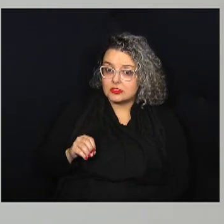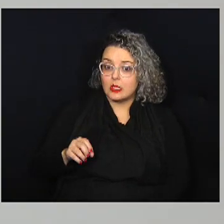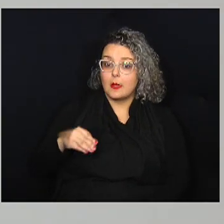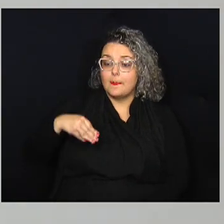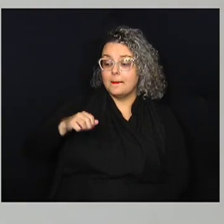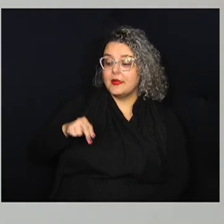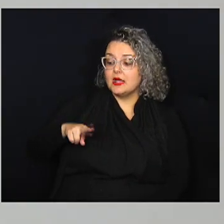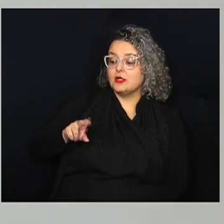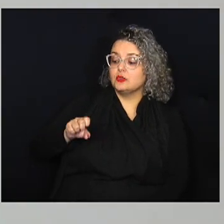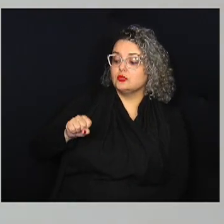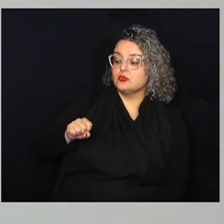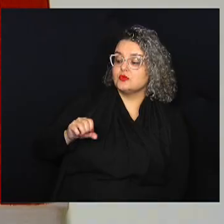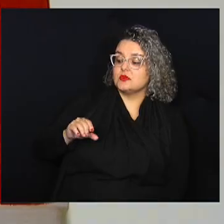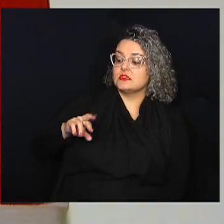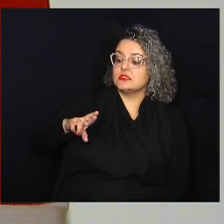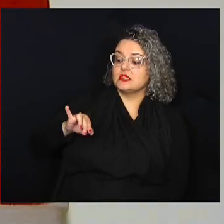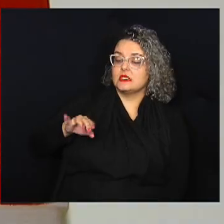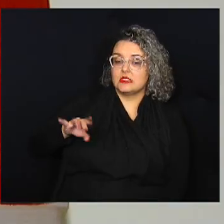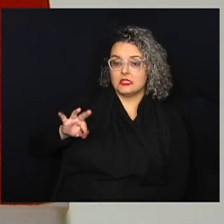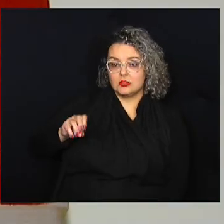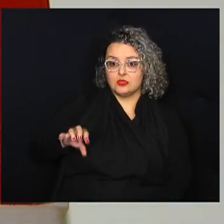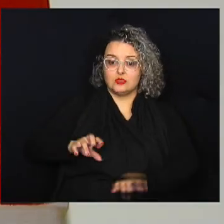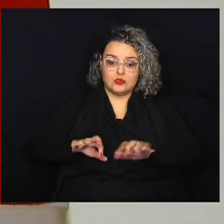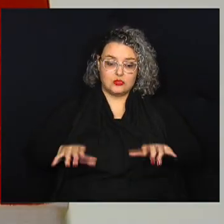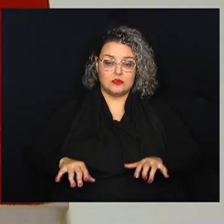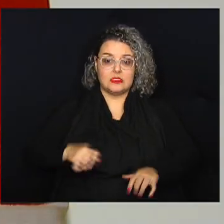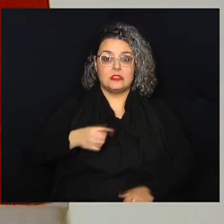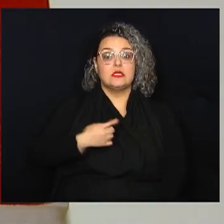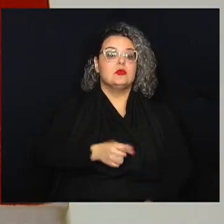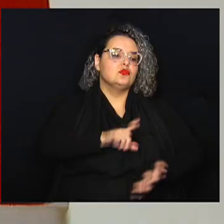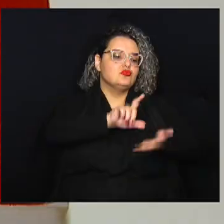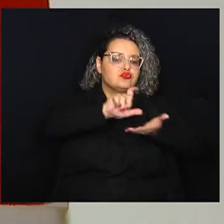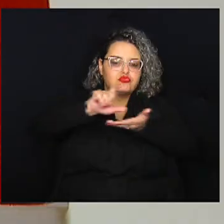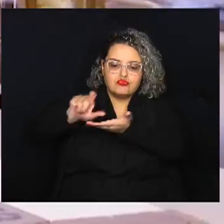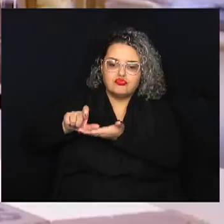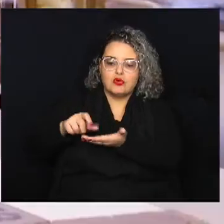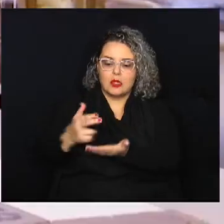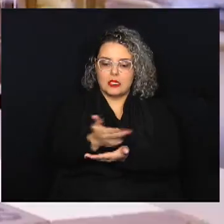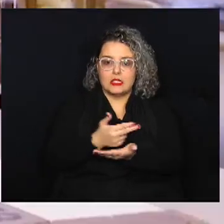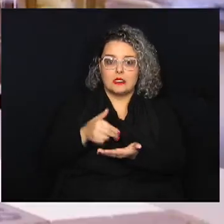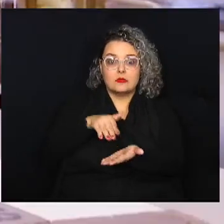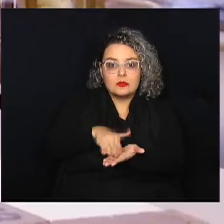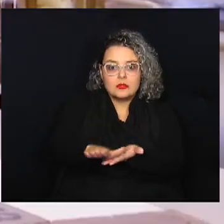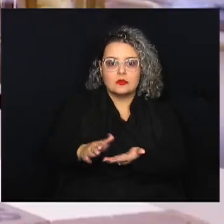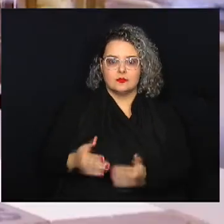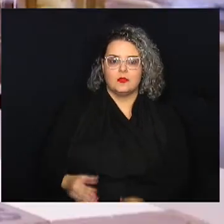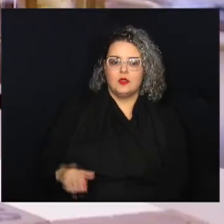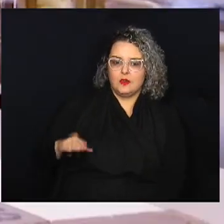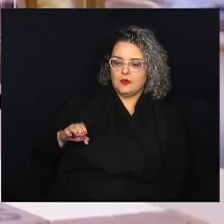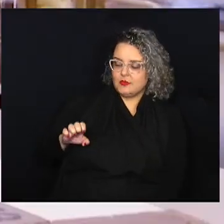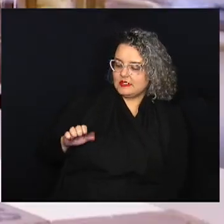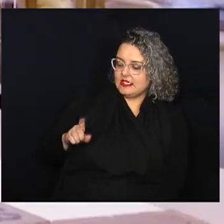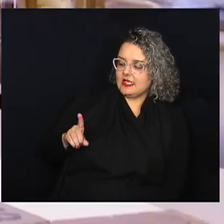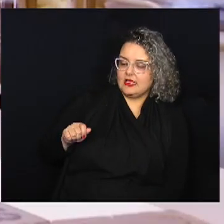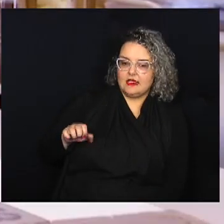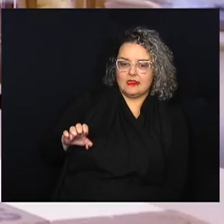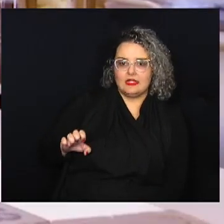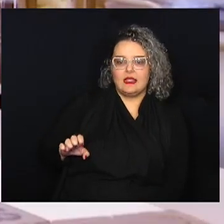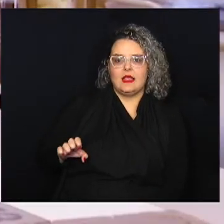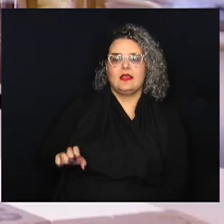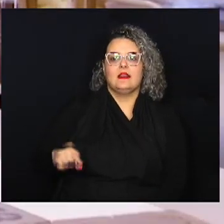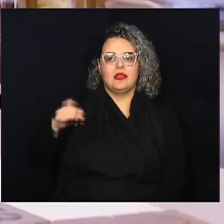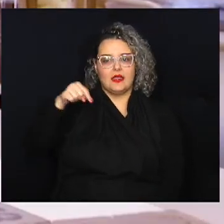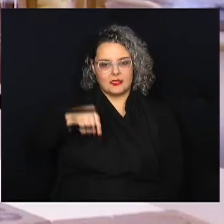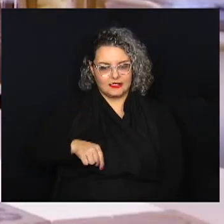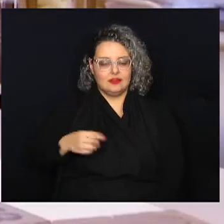e datiloscritos, 650 fotografias, desenhos e impressos. O SEDAI, Centro de Documentação Cultural Alexandre Eulálio,